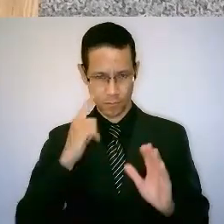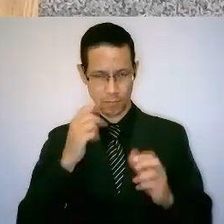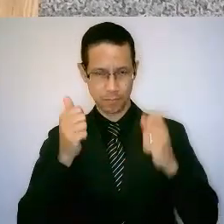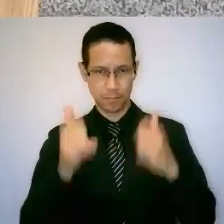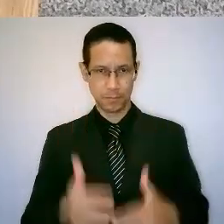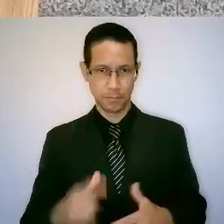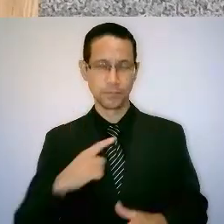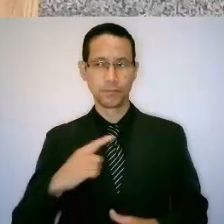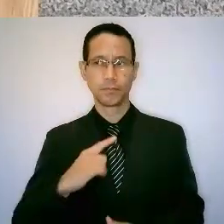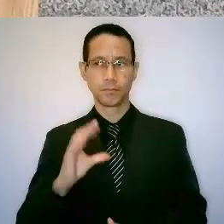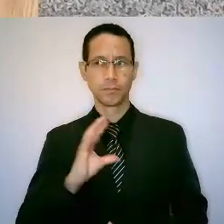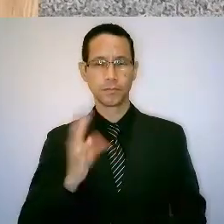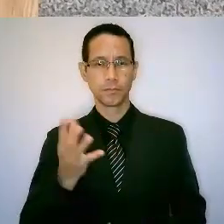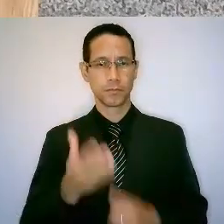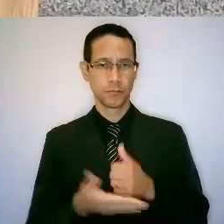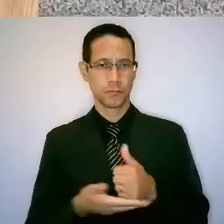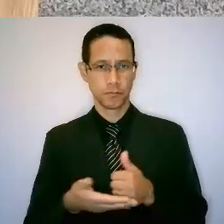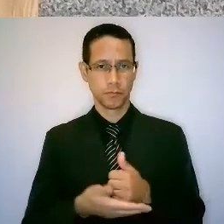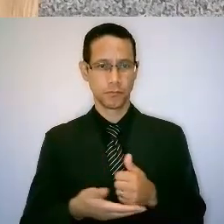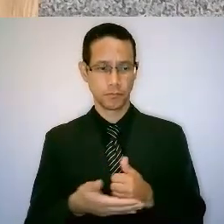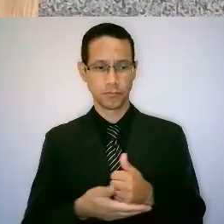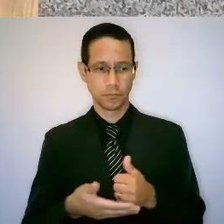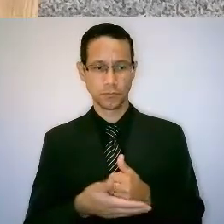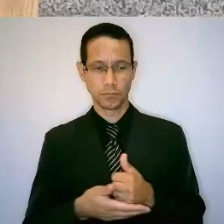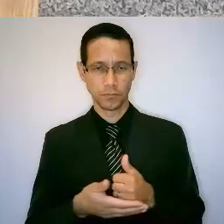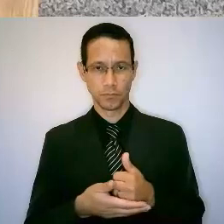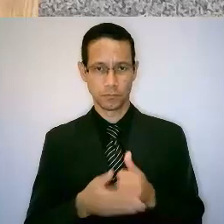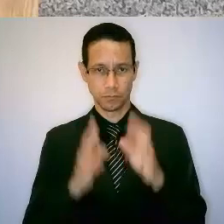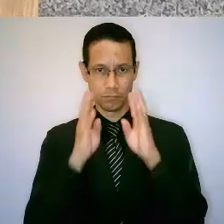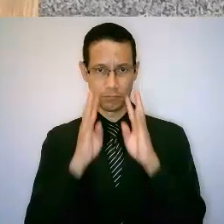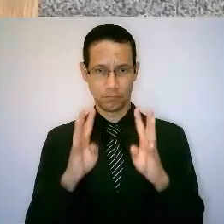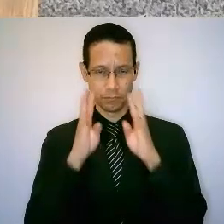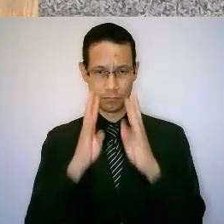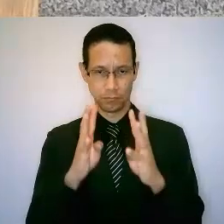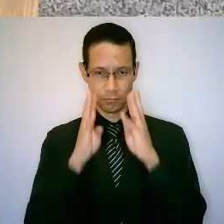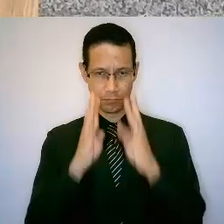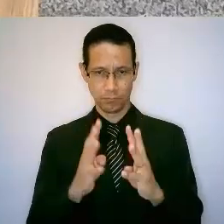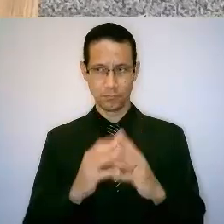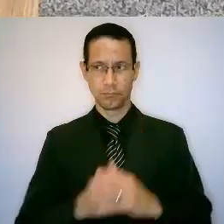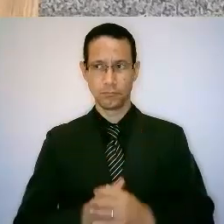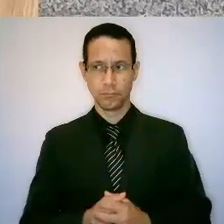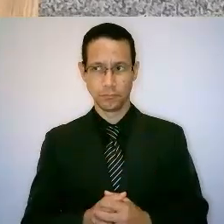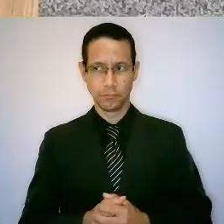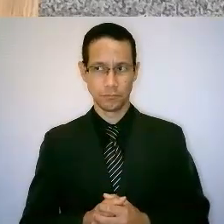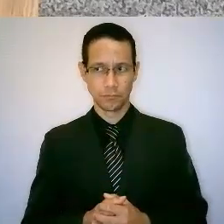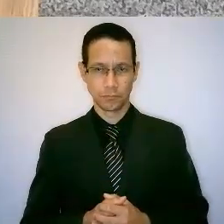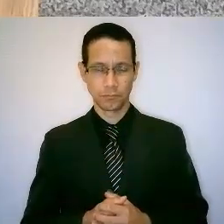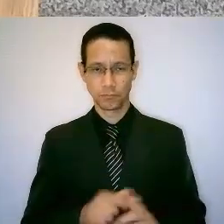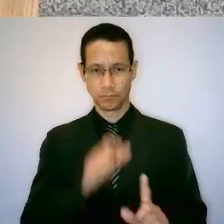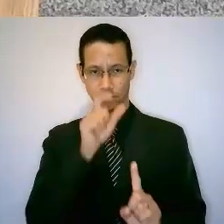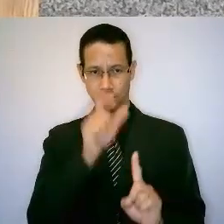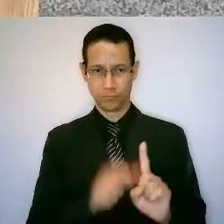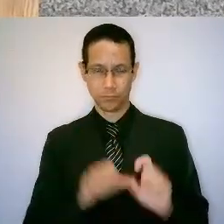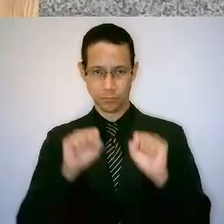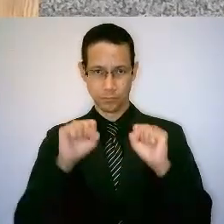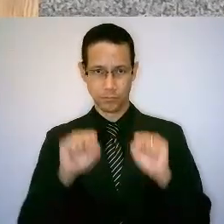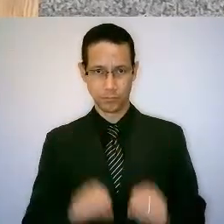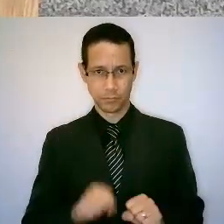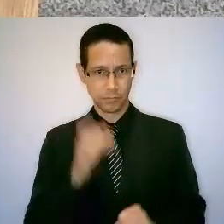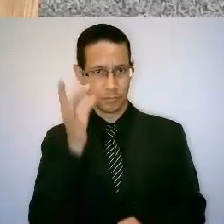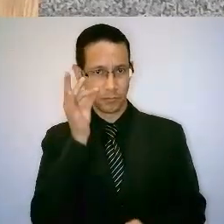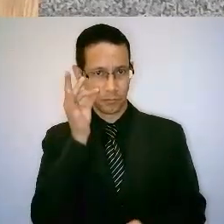basicamente fundado na oitiva da vou chamá-la de testemunha presencial